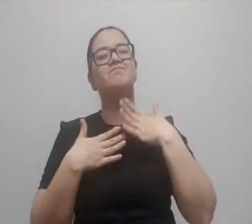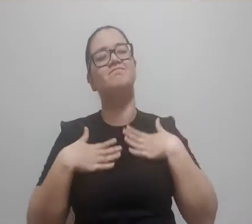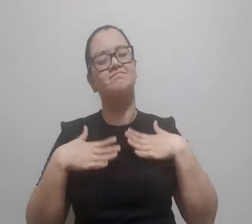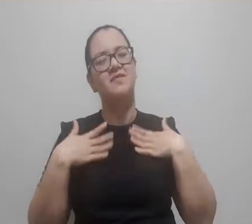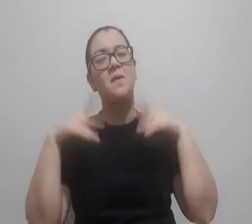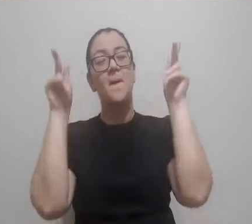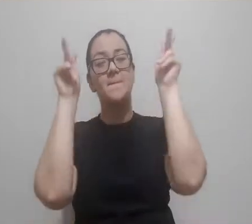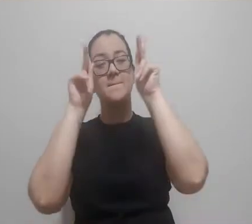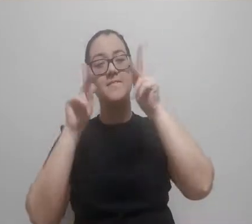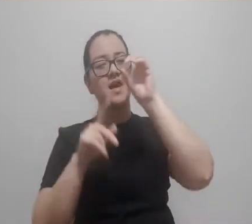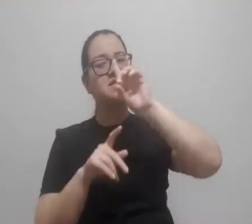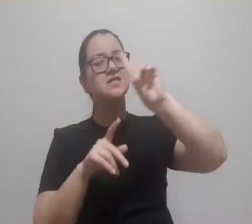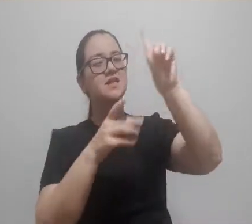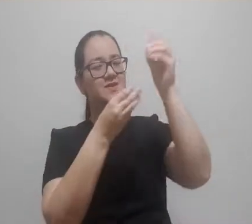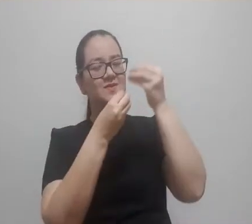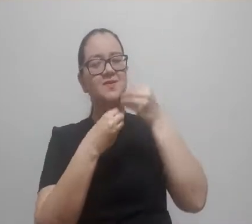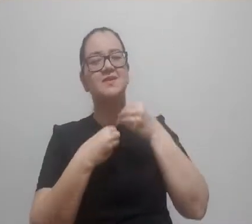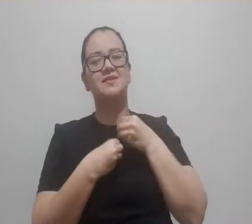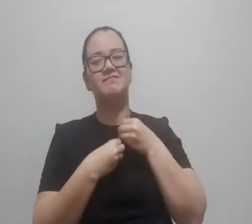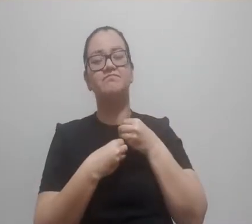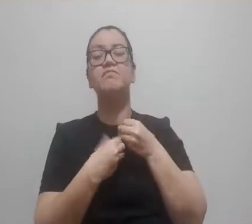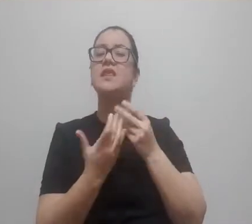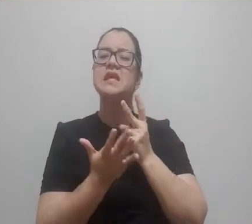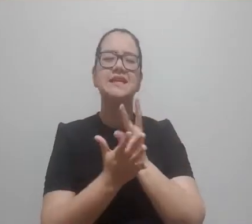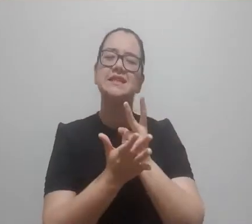uma alegria e uma honra